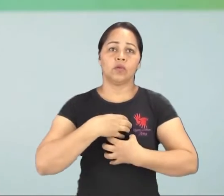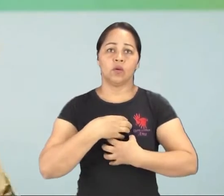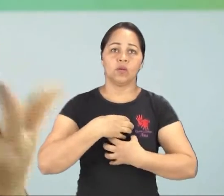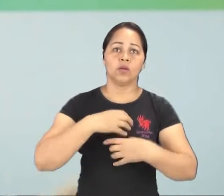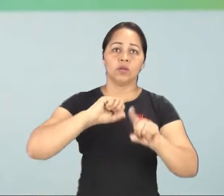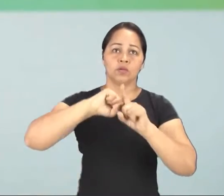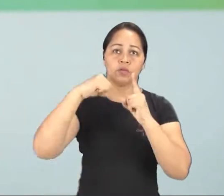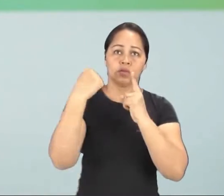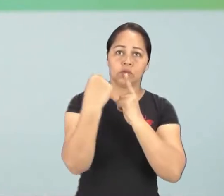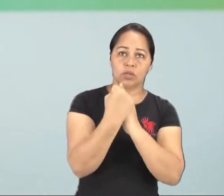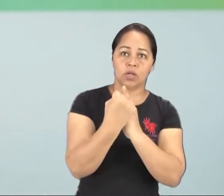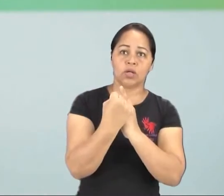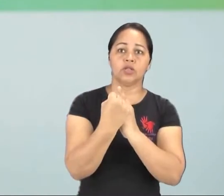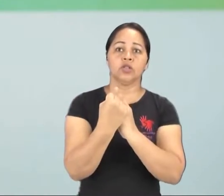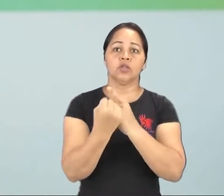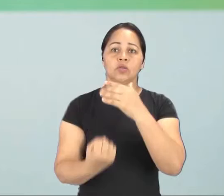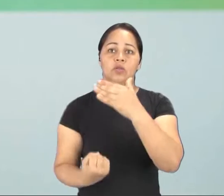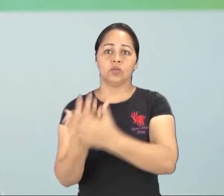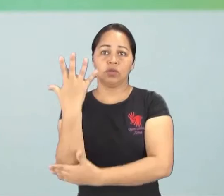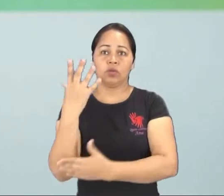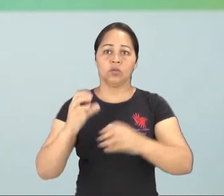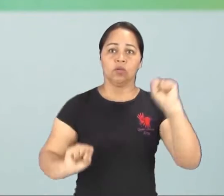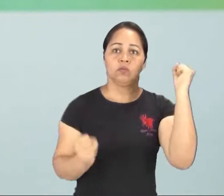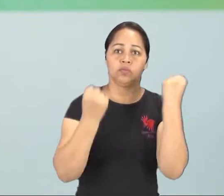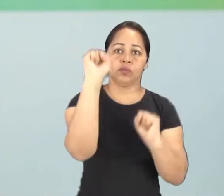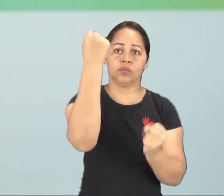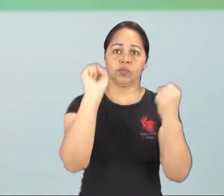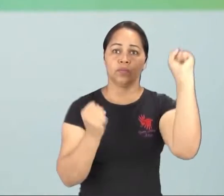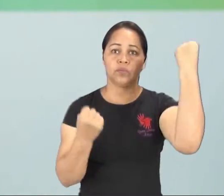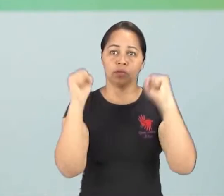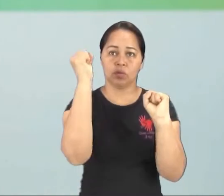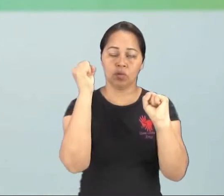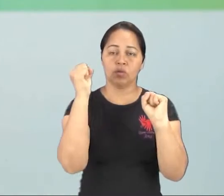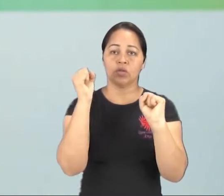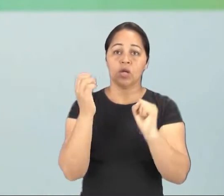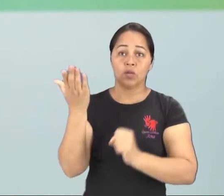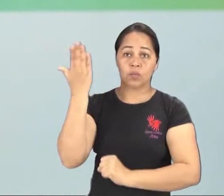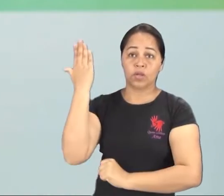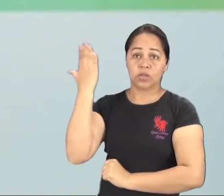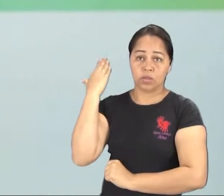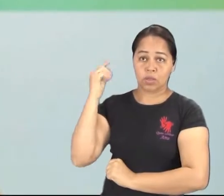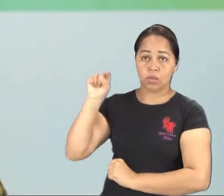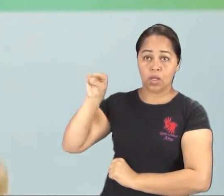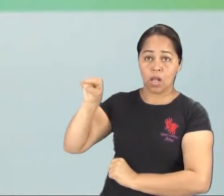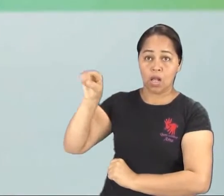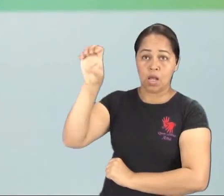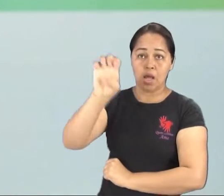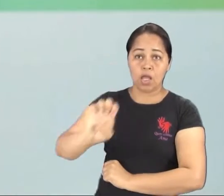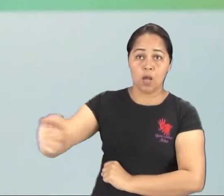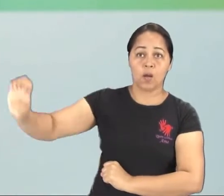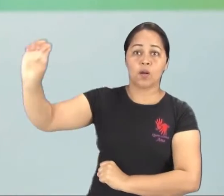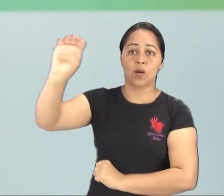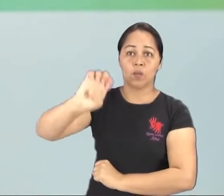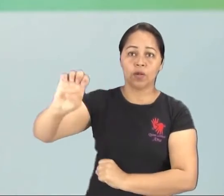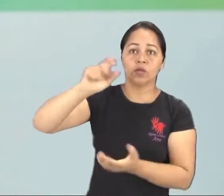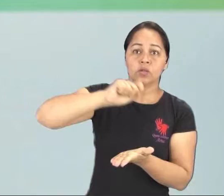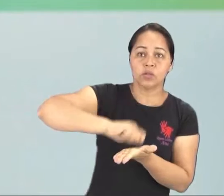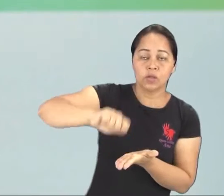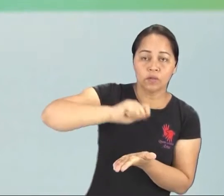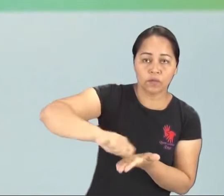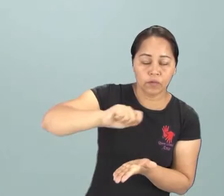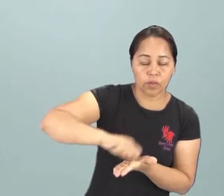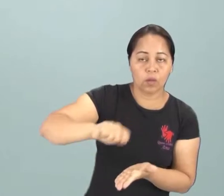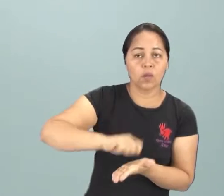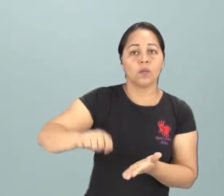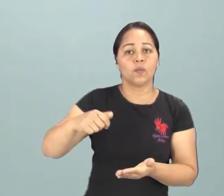com o advento da indústria na Europa deu a oportunidade dos escritores escreverem mais coisas de